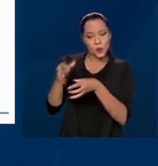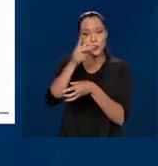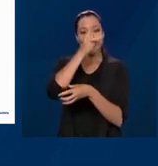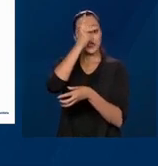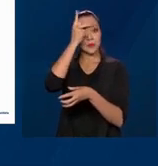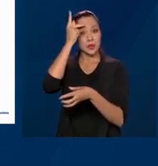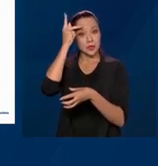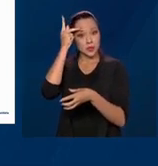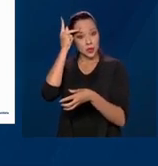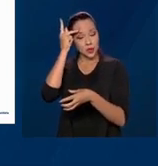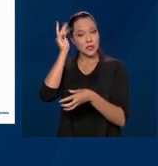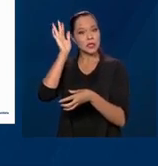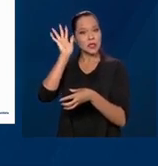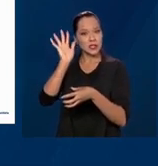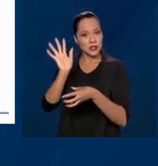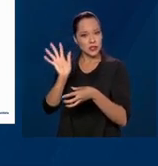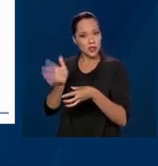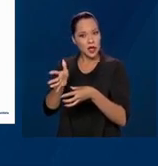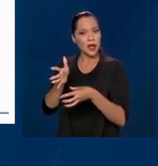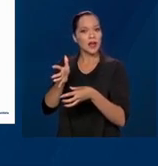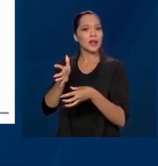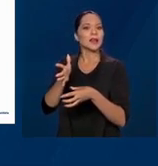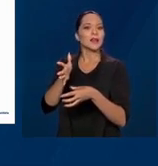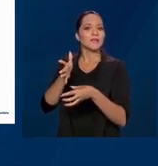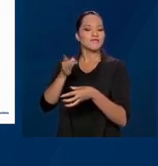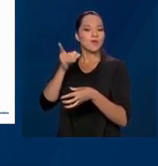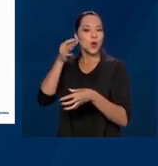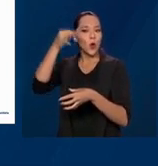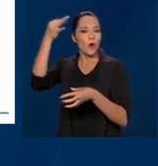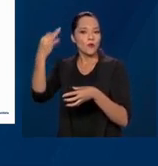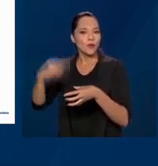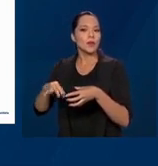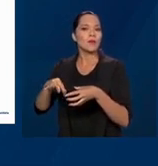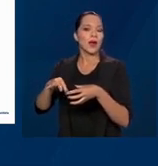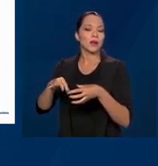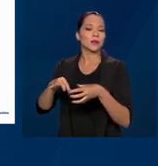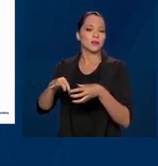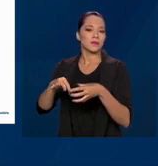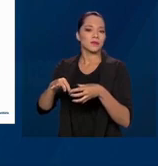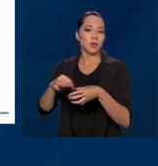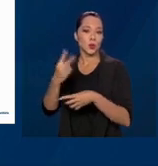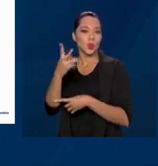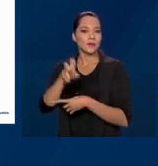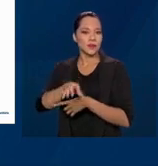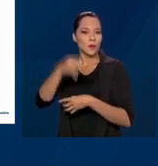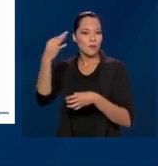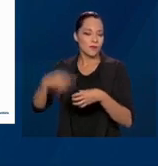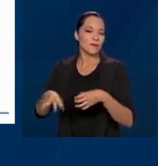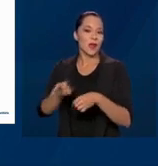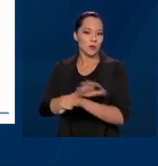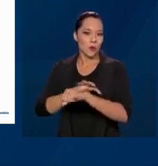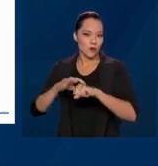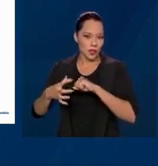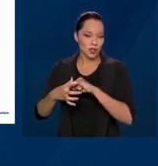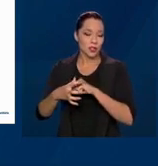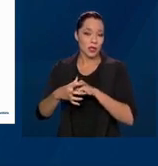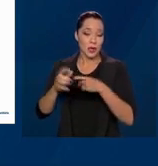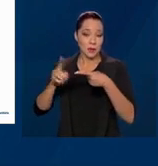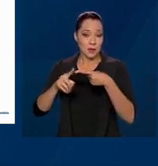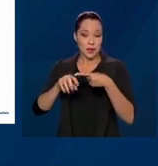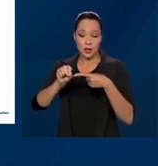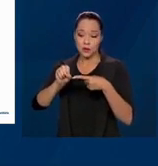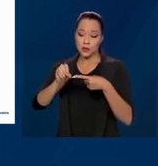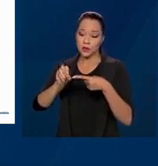foram detectadas sorologicamente e virologicamente. Veja bem, eu disse